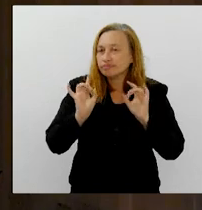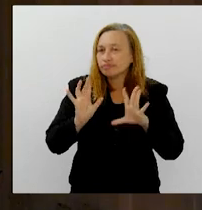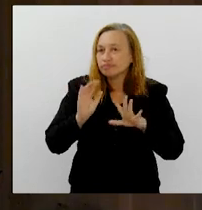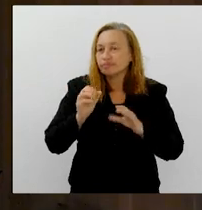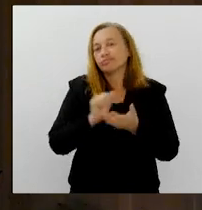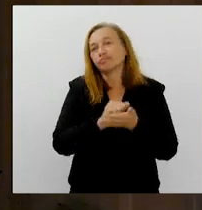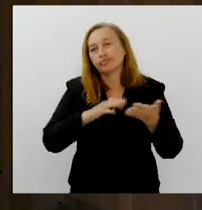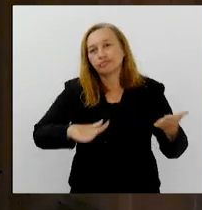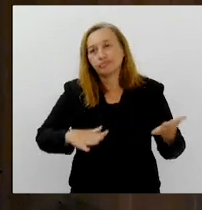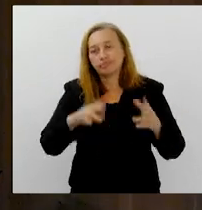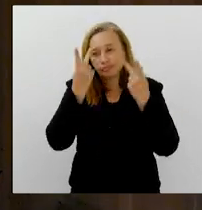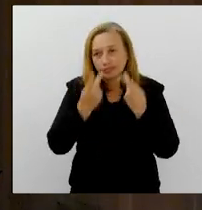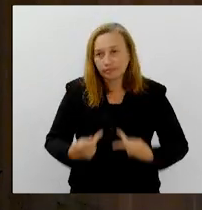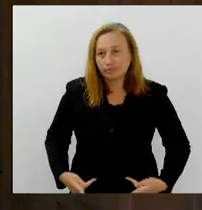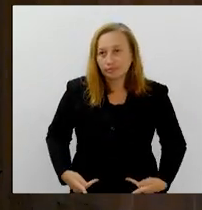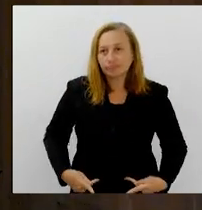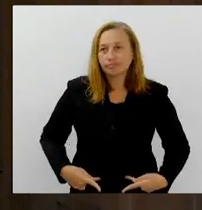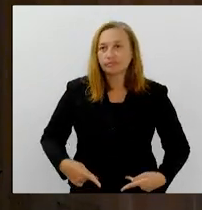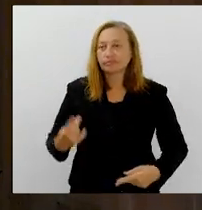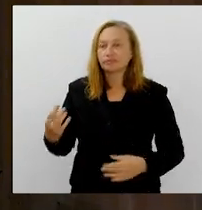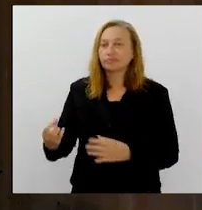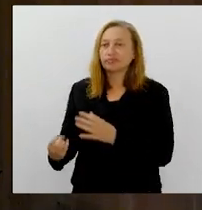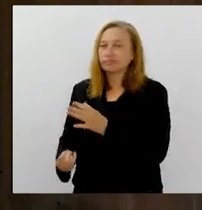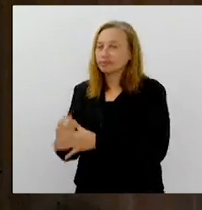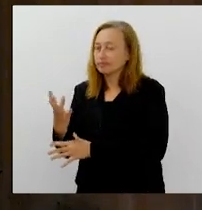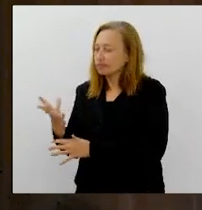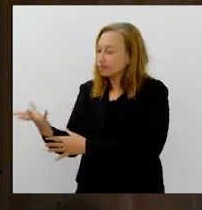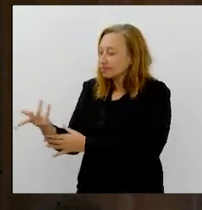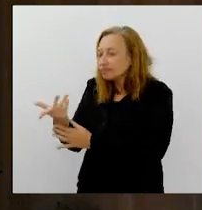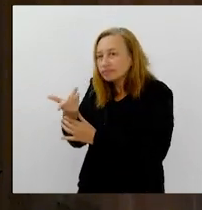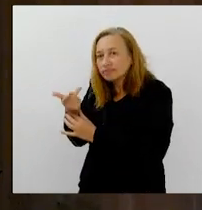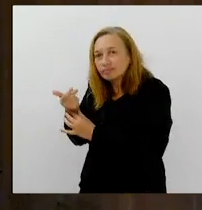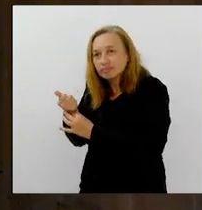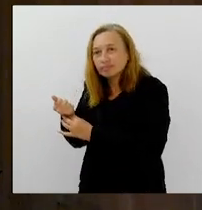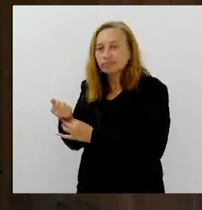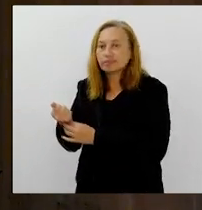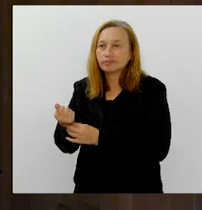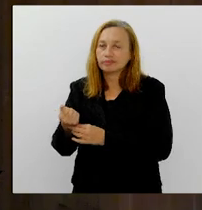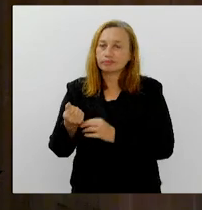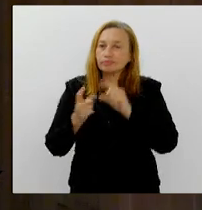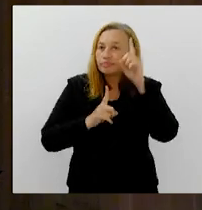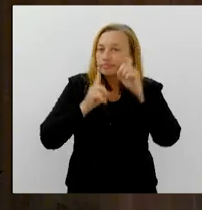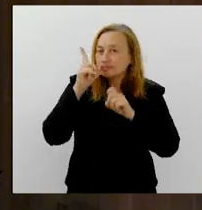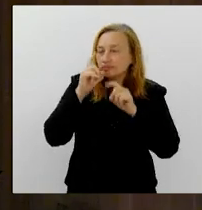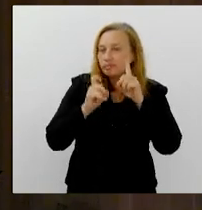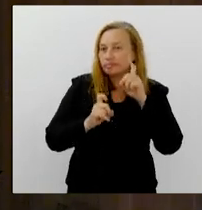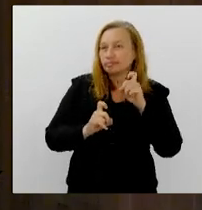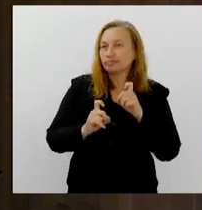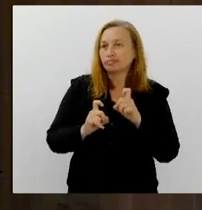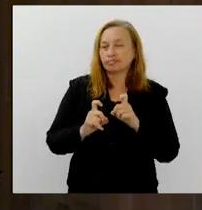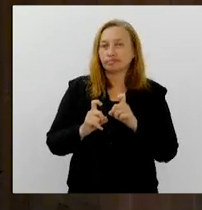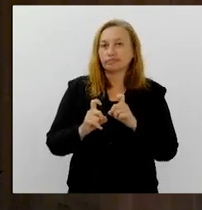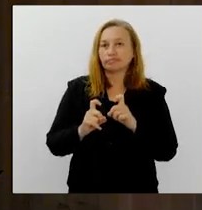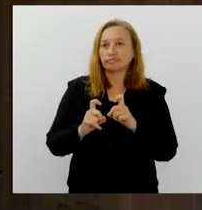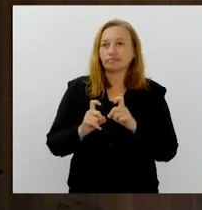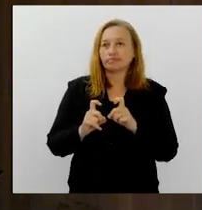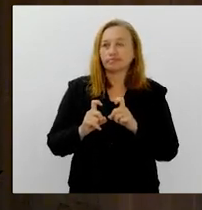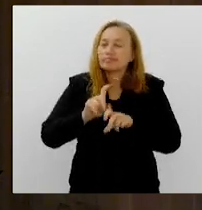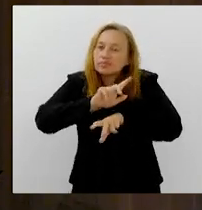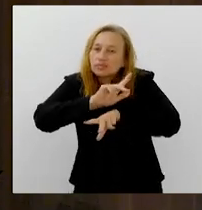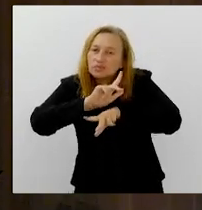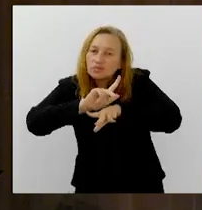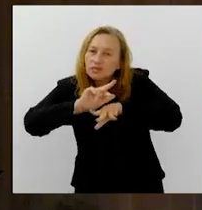humana. O fazer artístico, a expressão estética, a promoção da